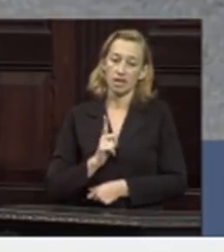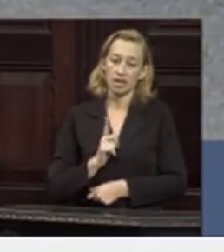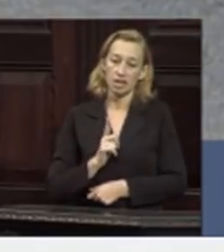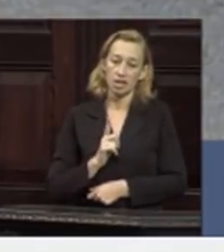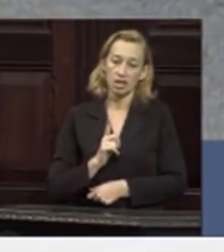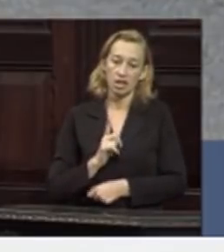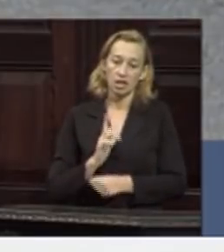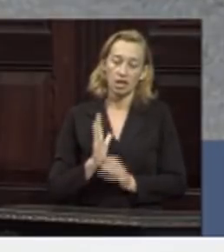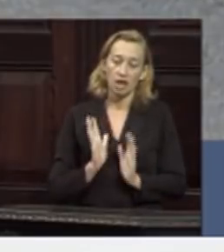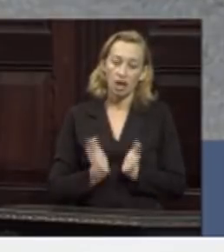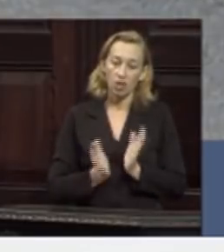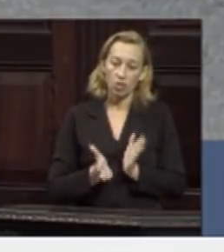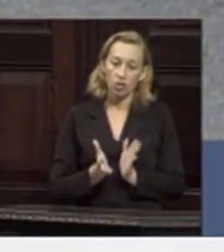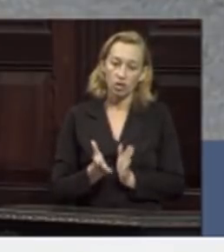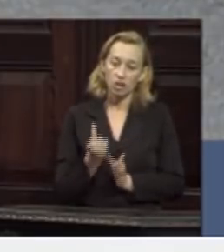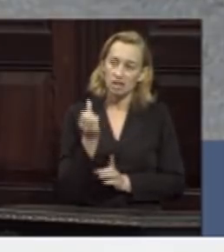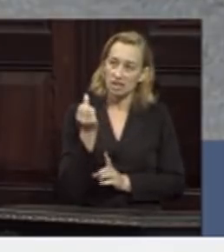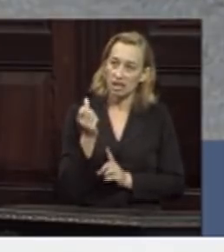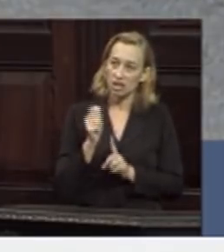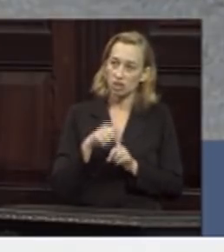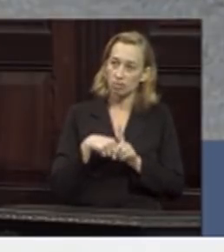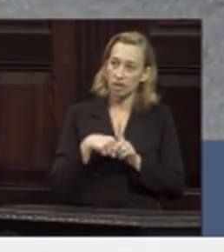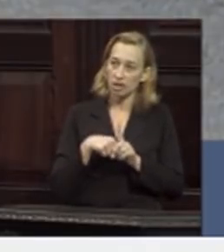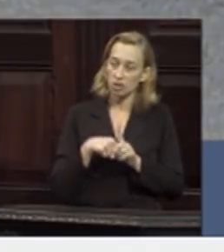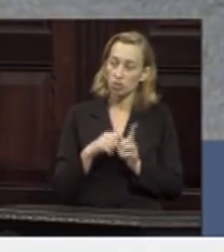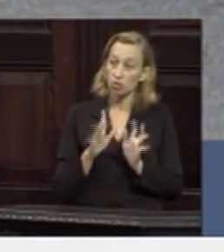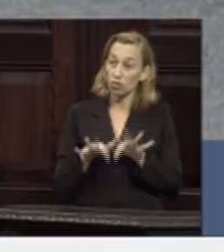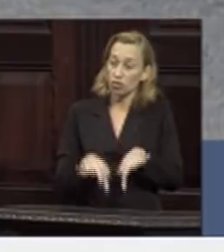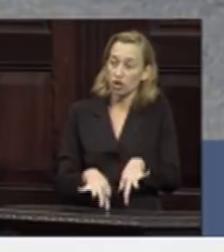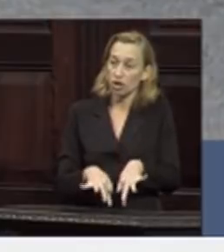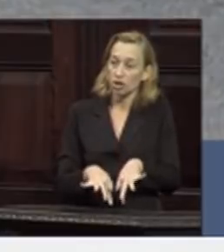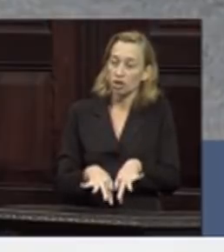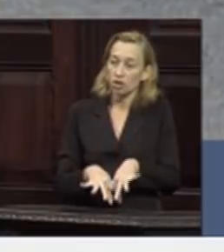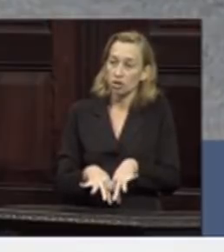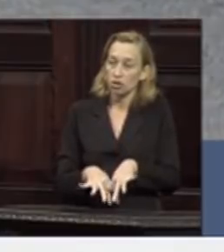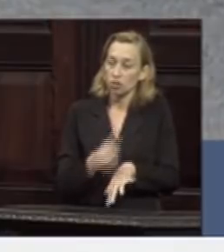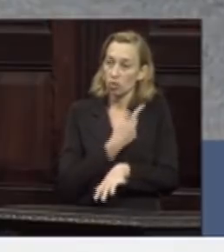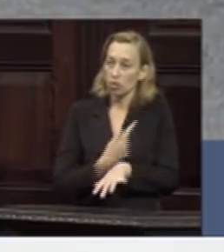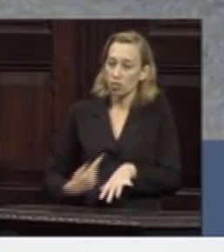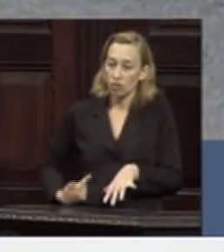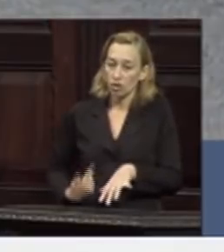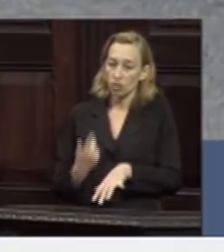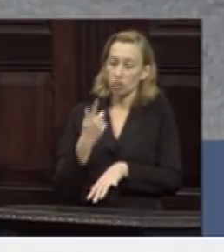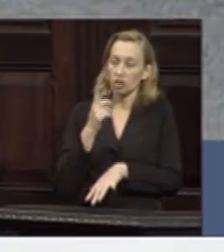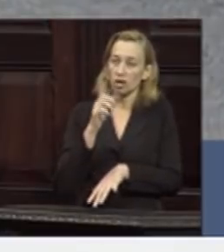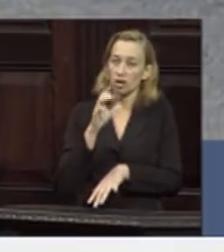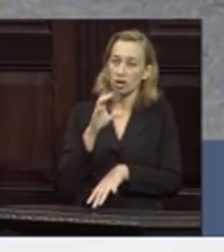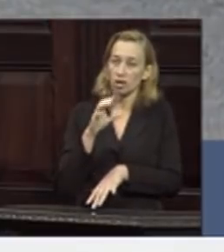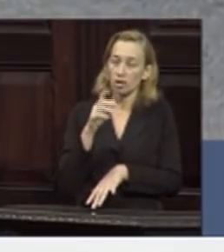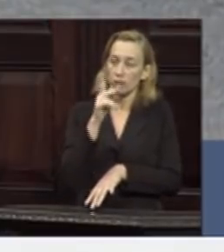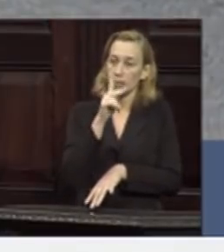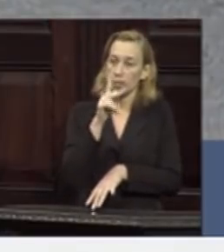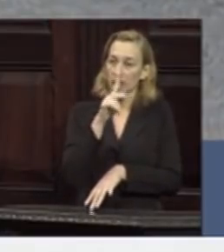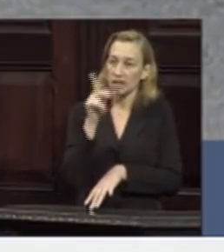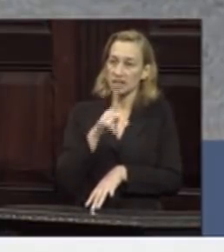meses do final do governo Cabral, do governo Pezão,